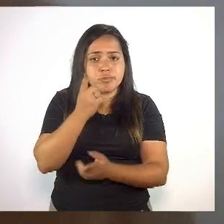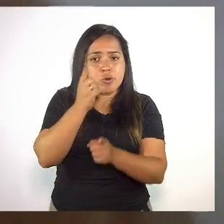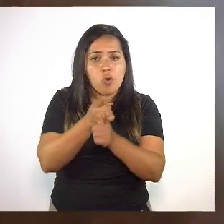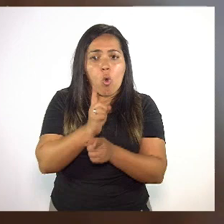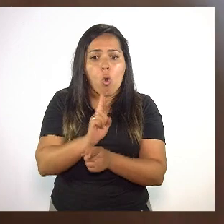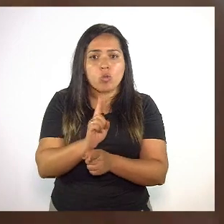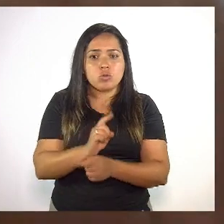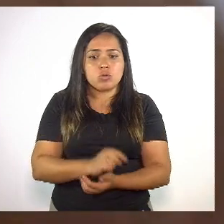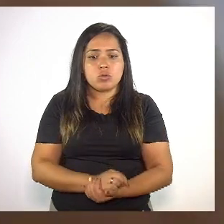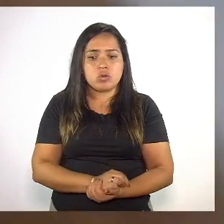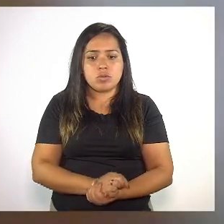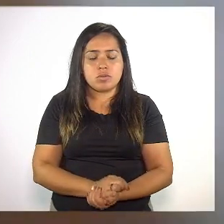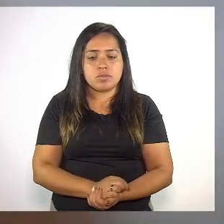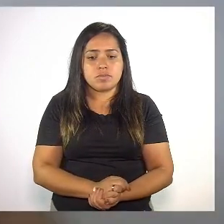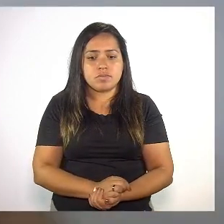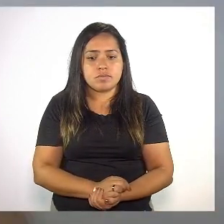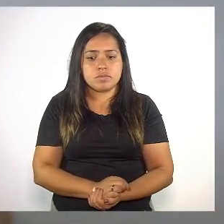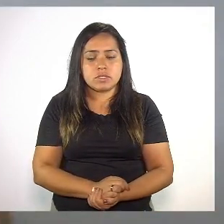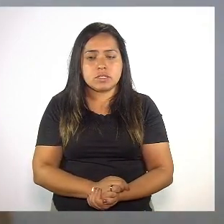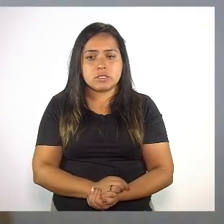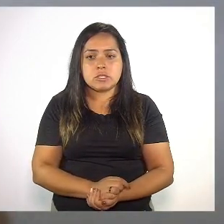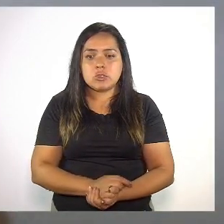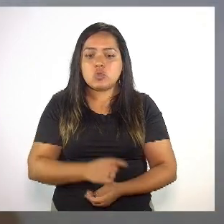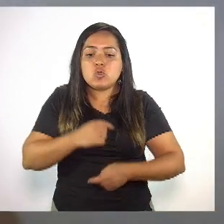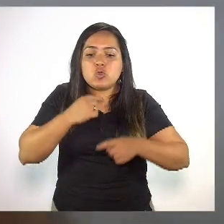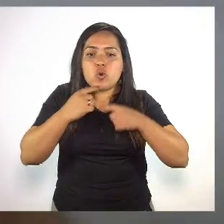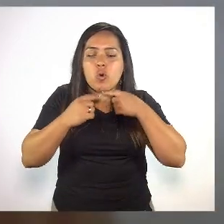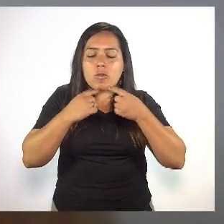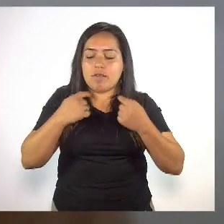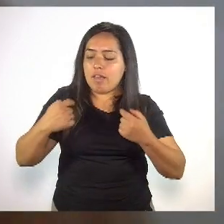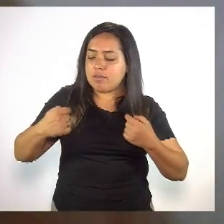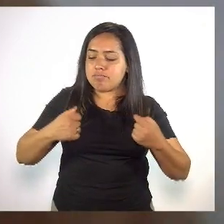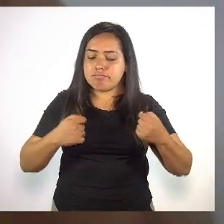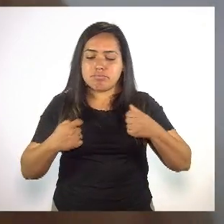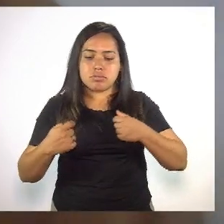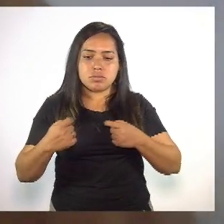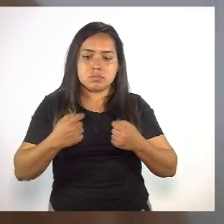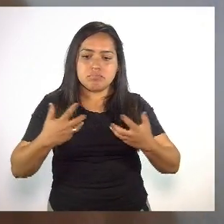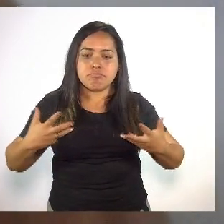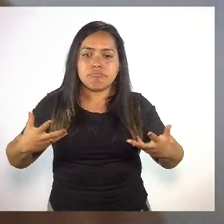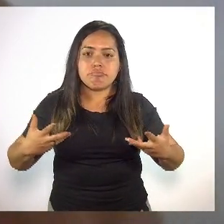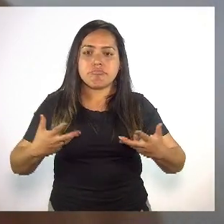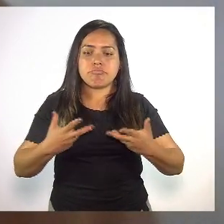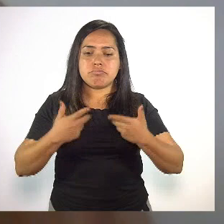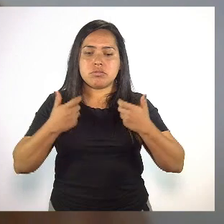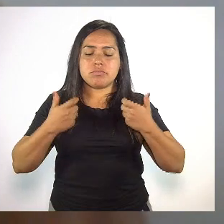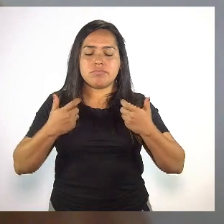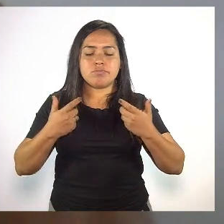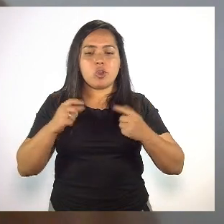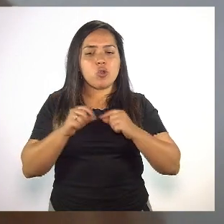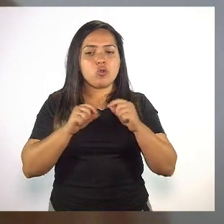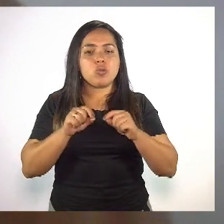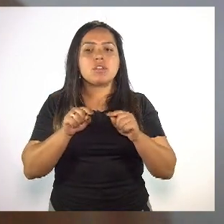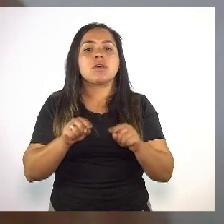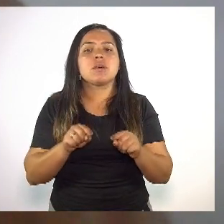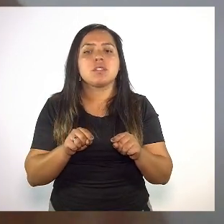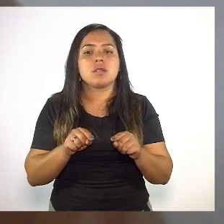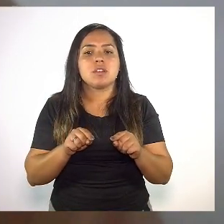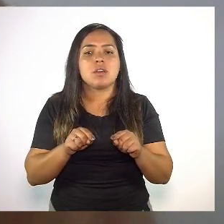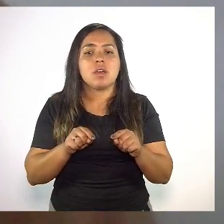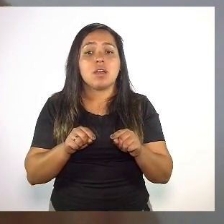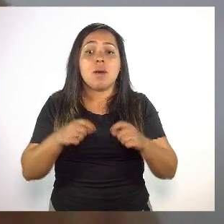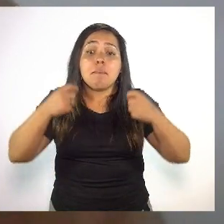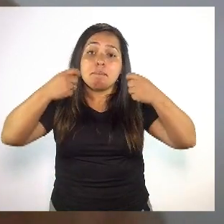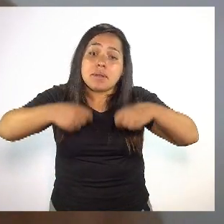o poder de me convencer, né, daquilo que deveria ter